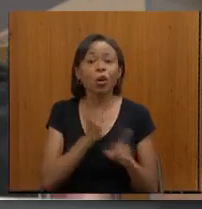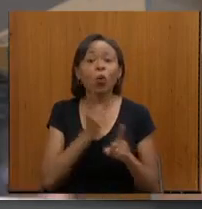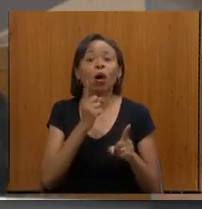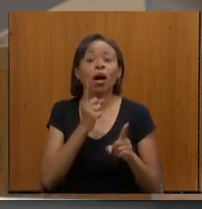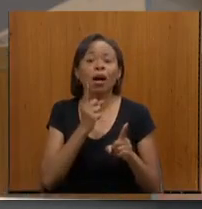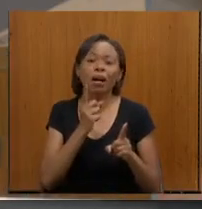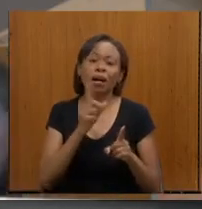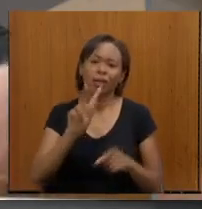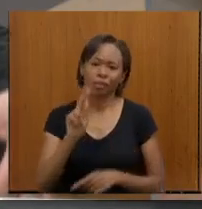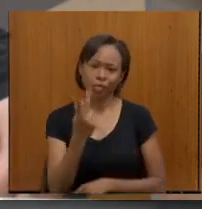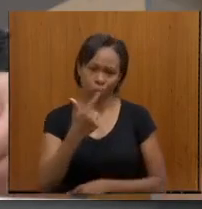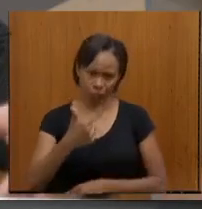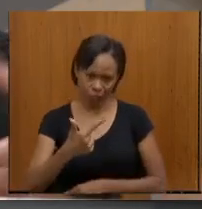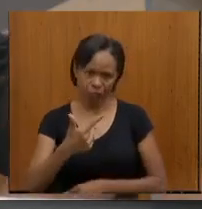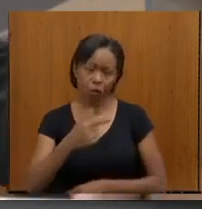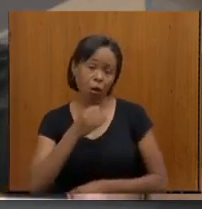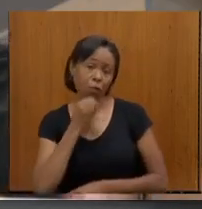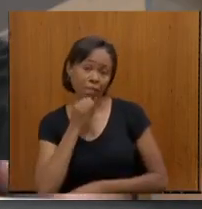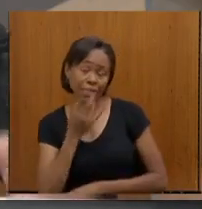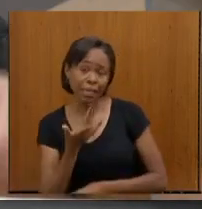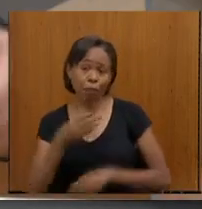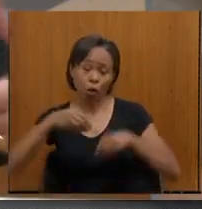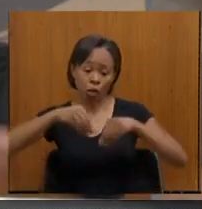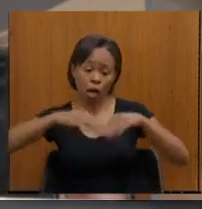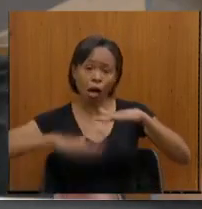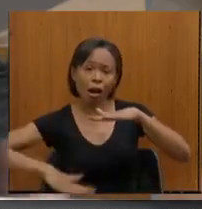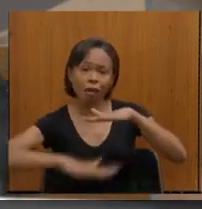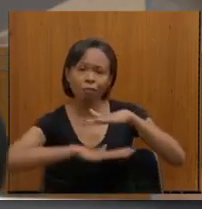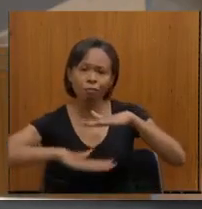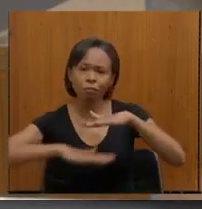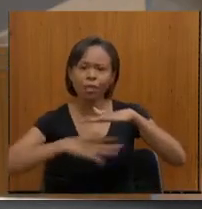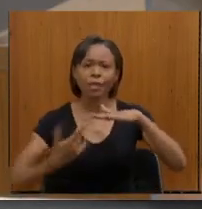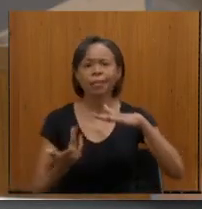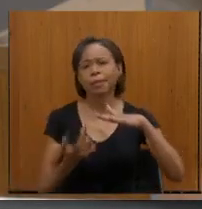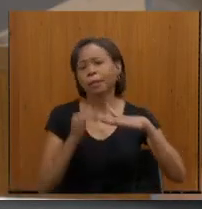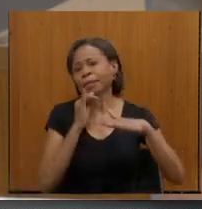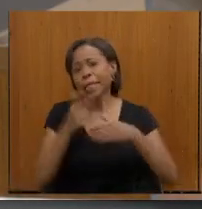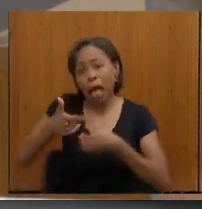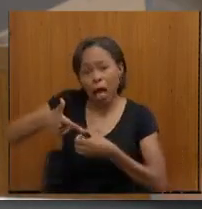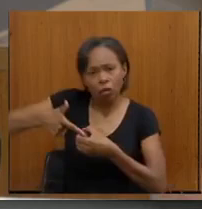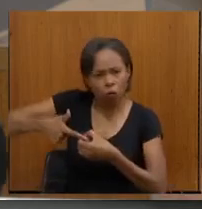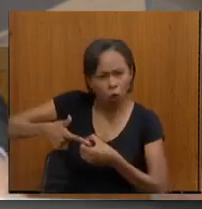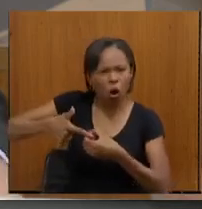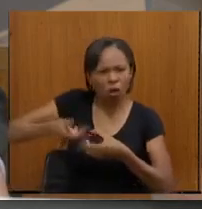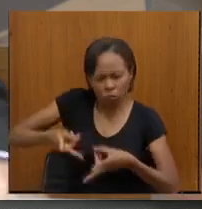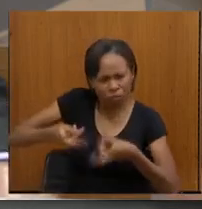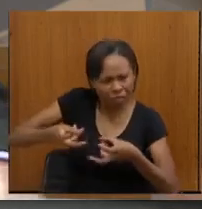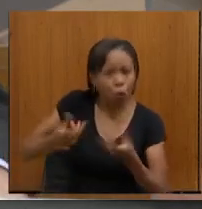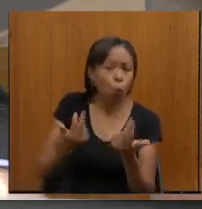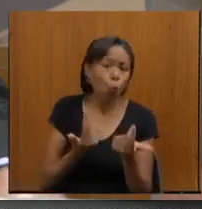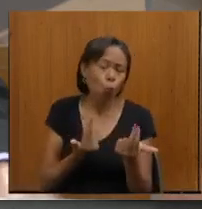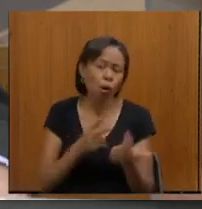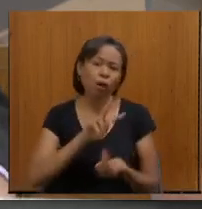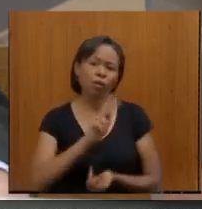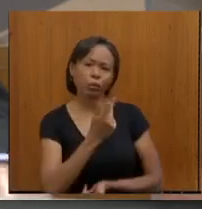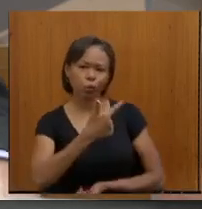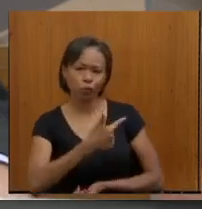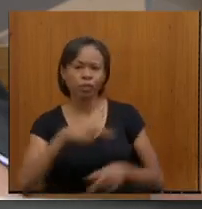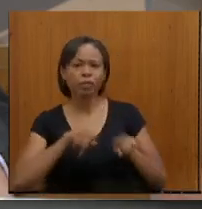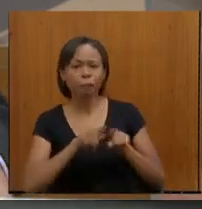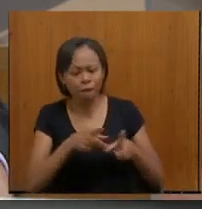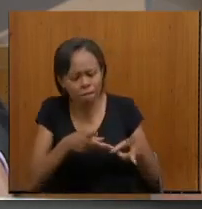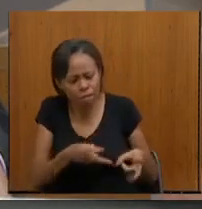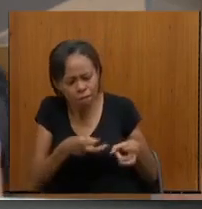subsolo né da mesma forma como se extrai petróleo como se extrai gás natural é isso é um dos pontos que o